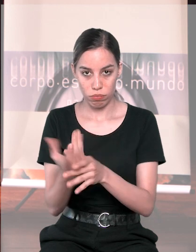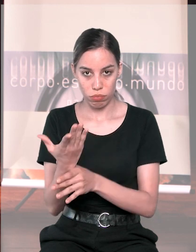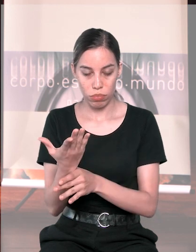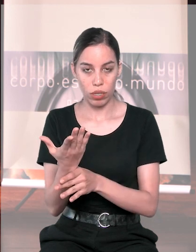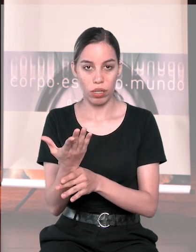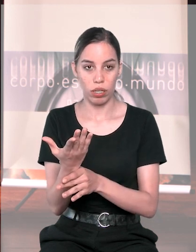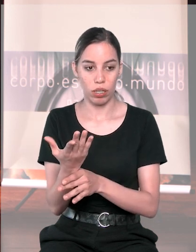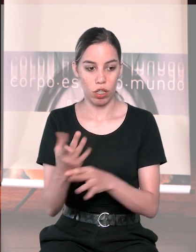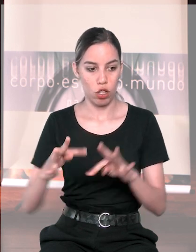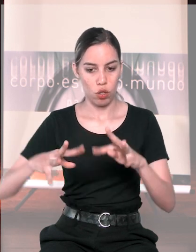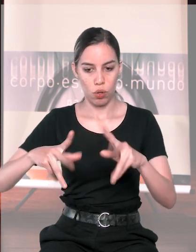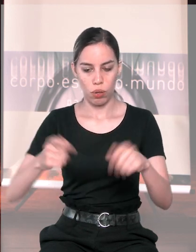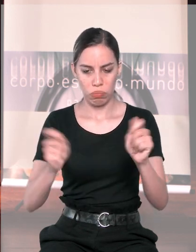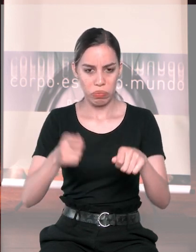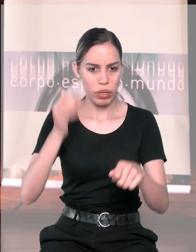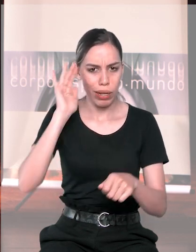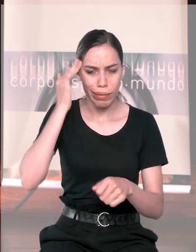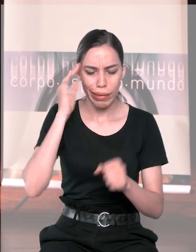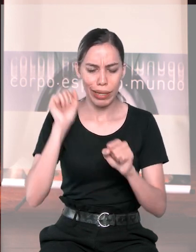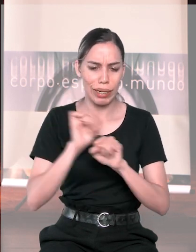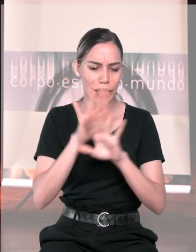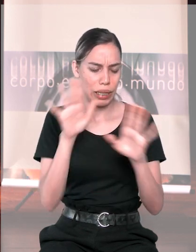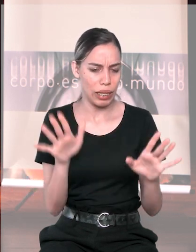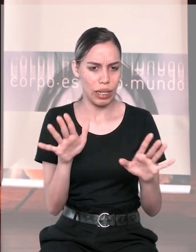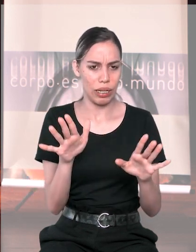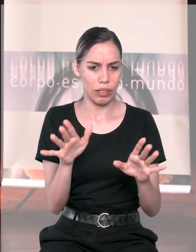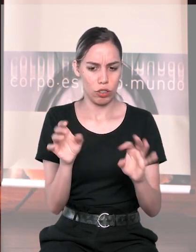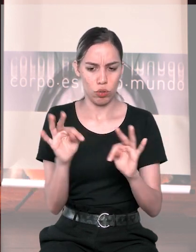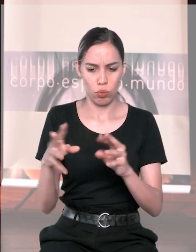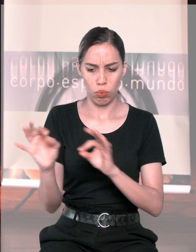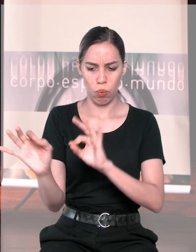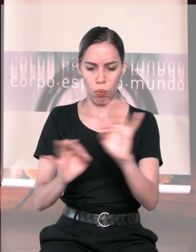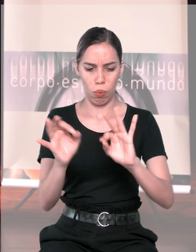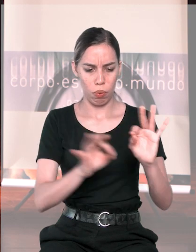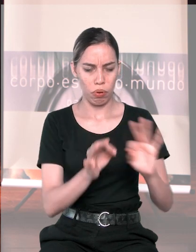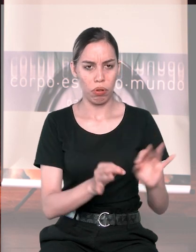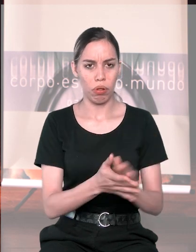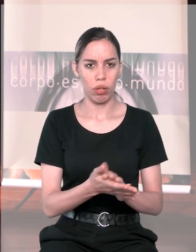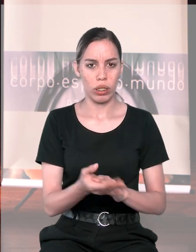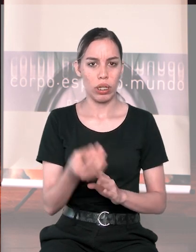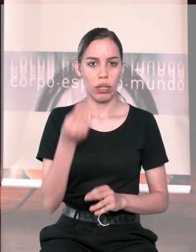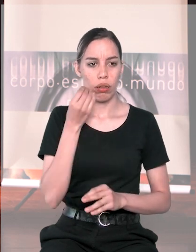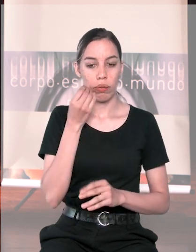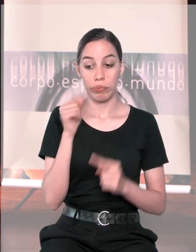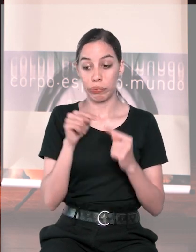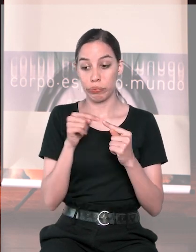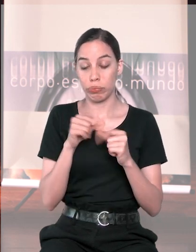muito claro, tornar tudo muito compreensível, tudo muito controlado, né? A ponto de tornar o próprio espírito